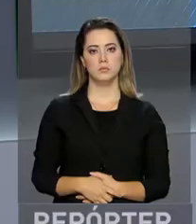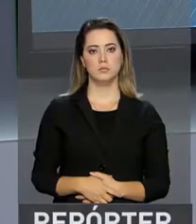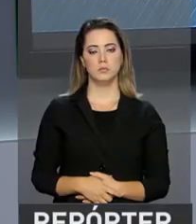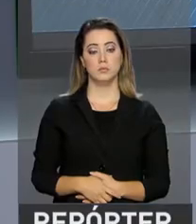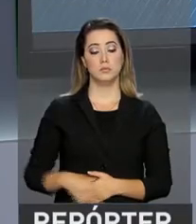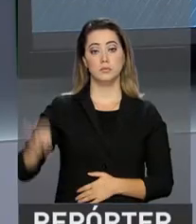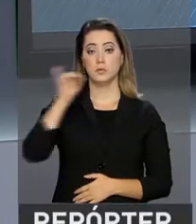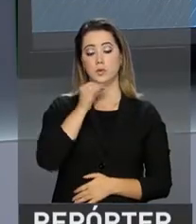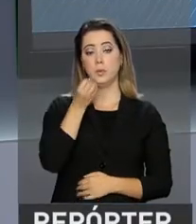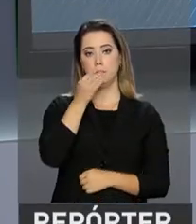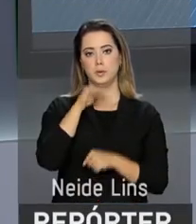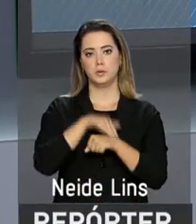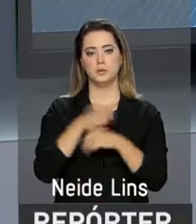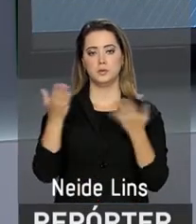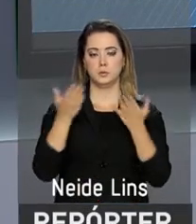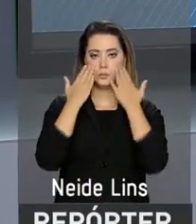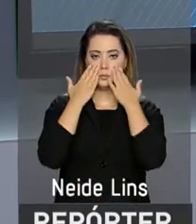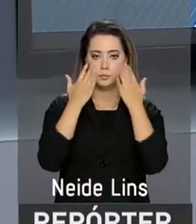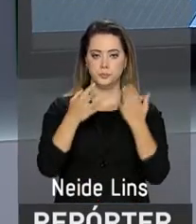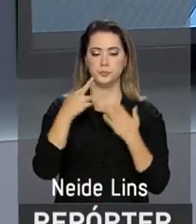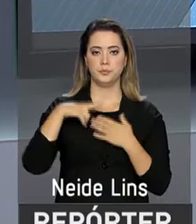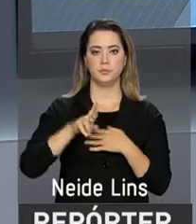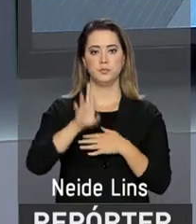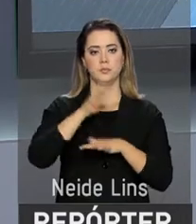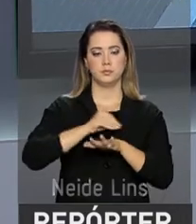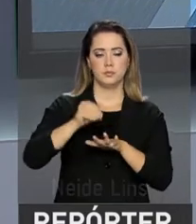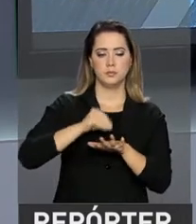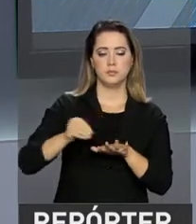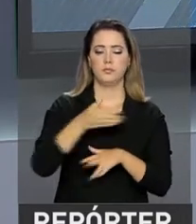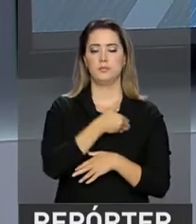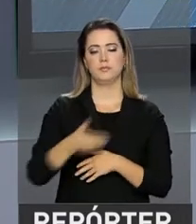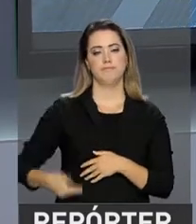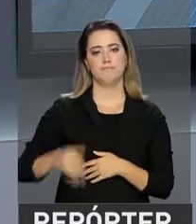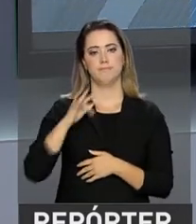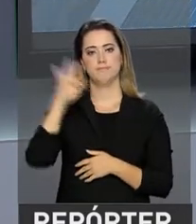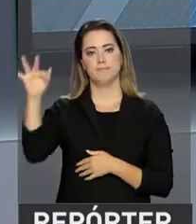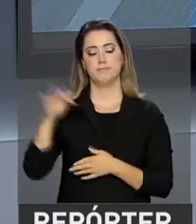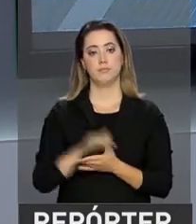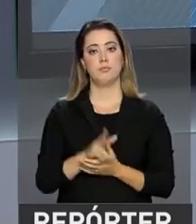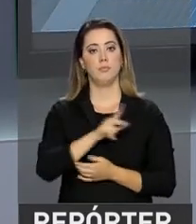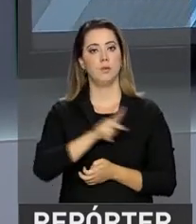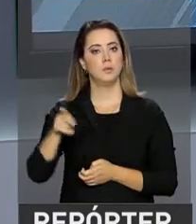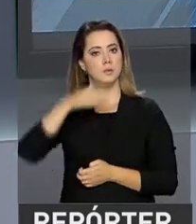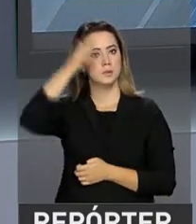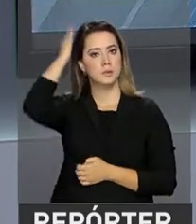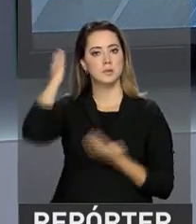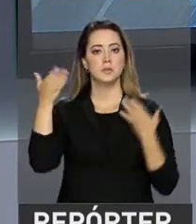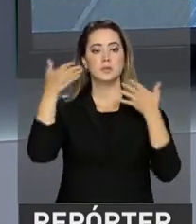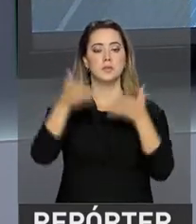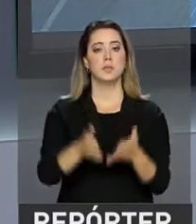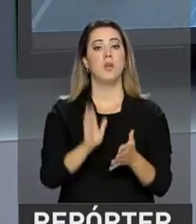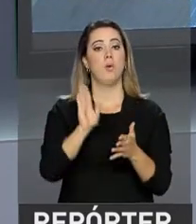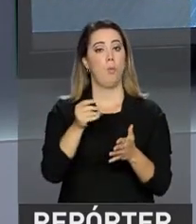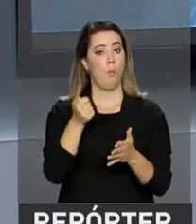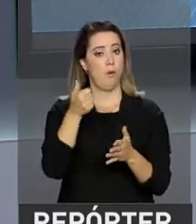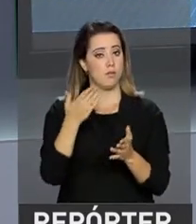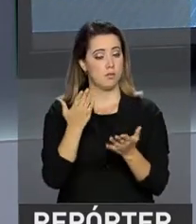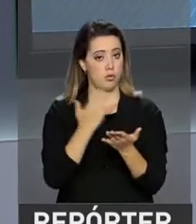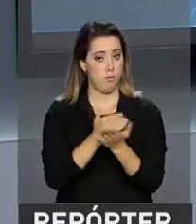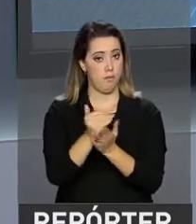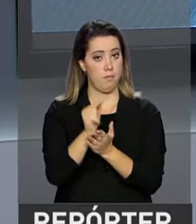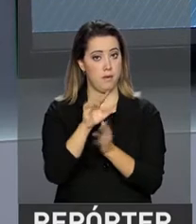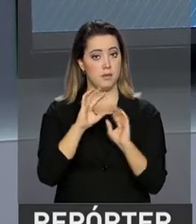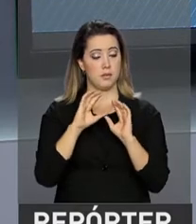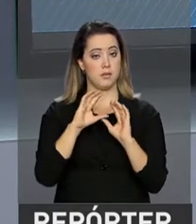Olá, boa noite. No ar, o repórter NBR com as notícias do governo federal. O presidente Michel Temer participa daqui a pouco do